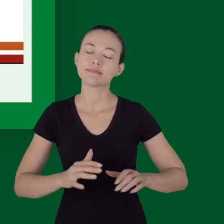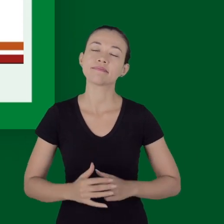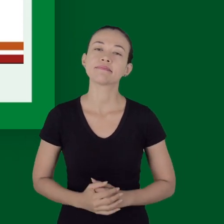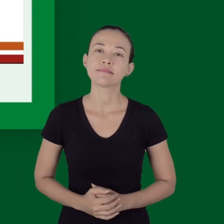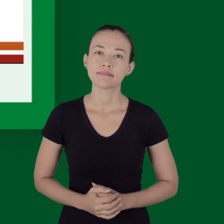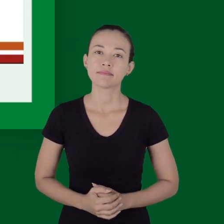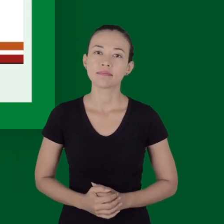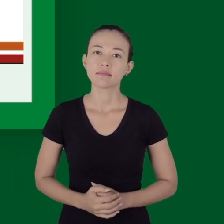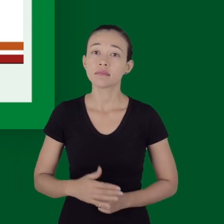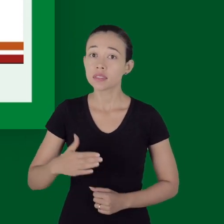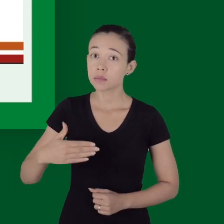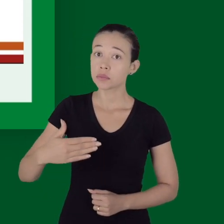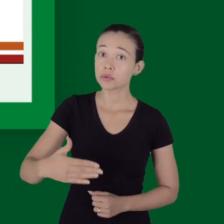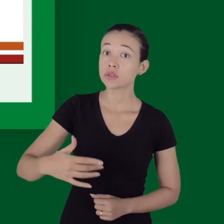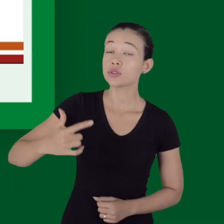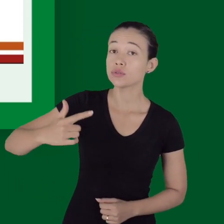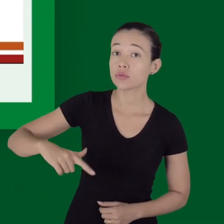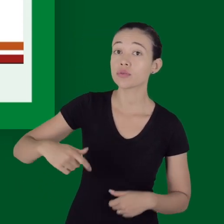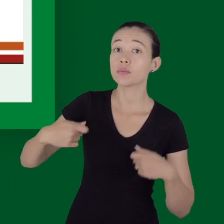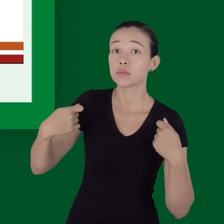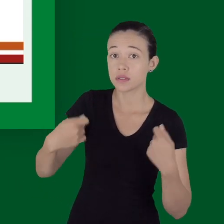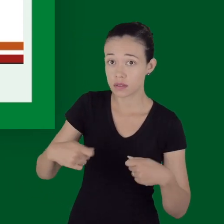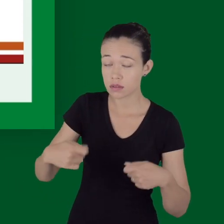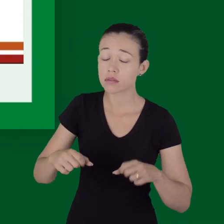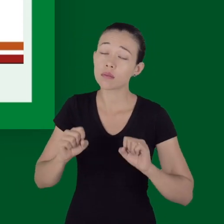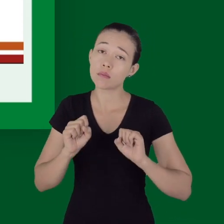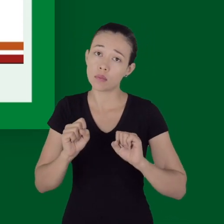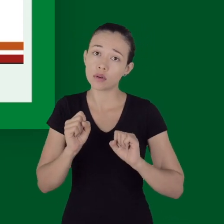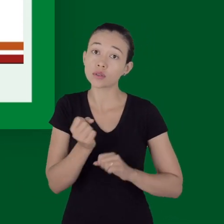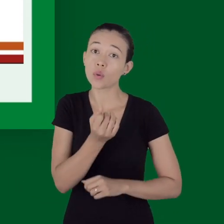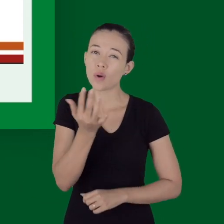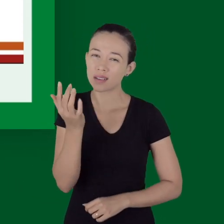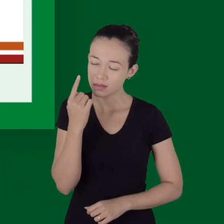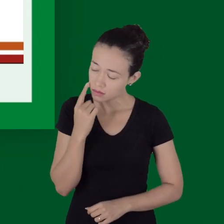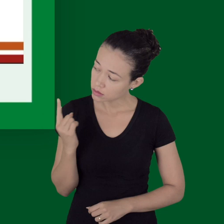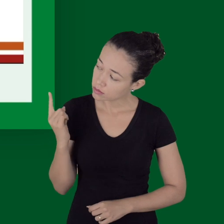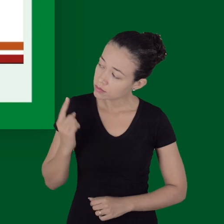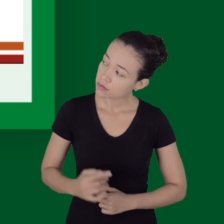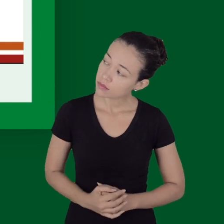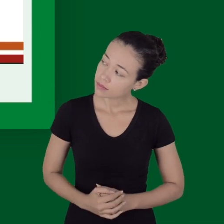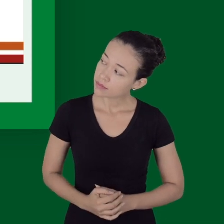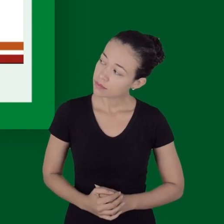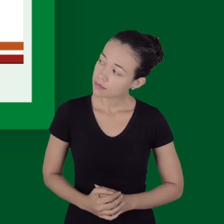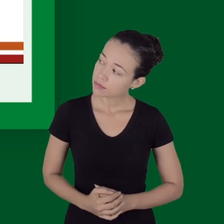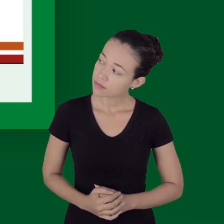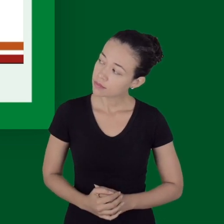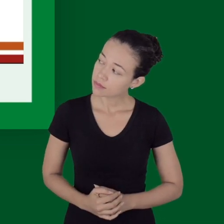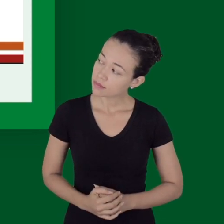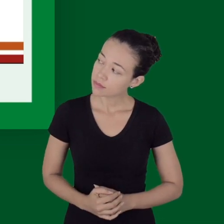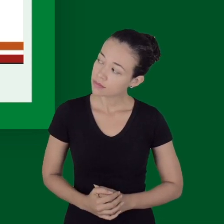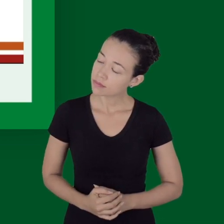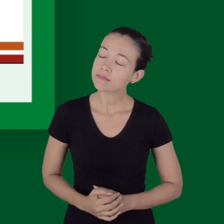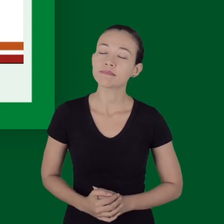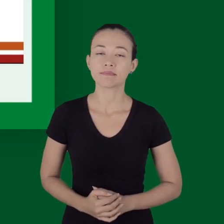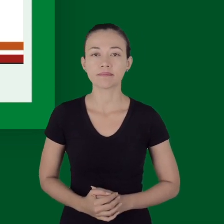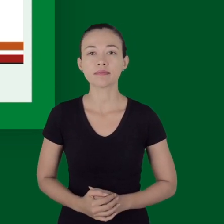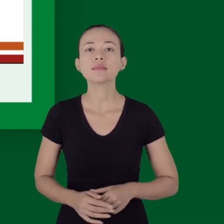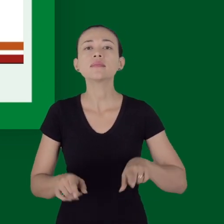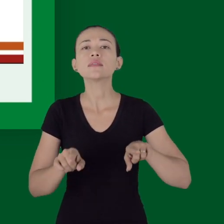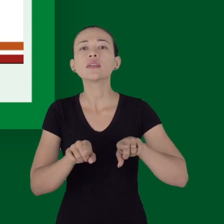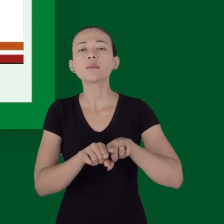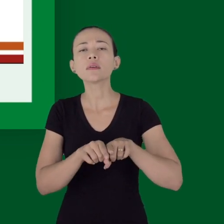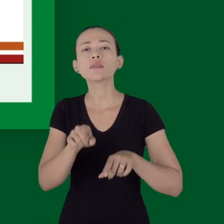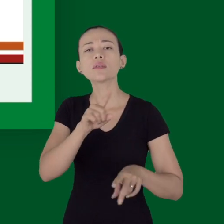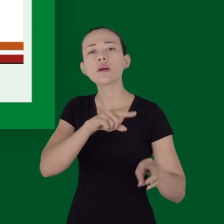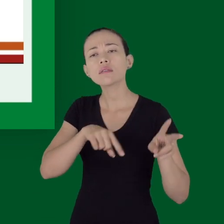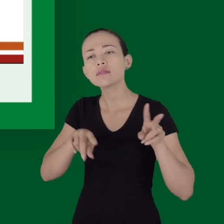5 a 10 miligramas após 20 minutos de atendimento. E outra coisa muito importante no D é a avaliação neurológica, de